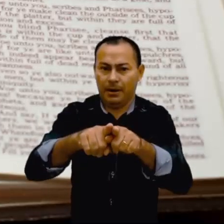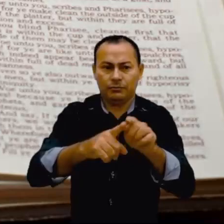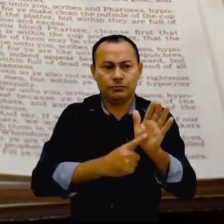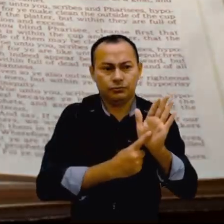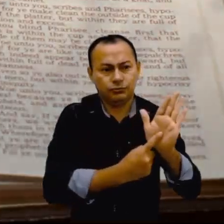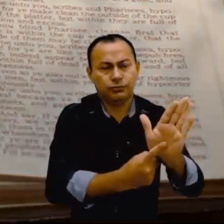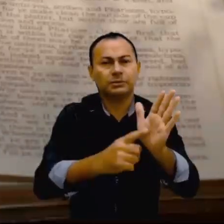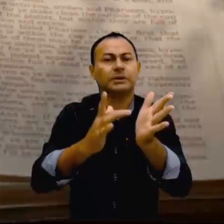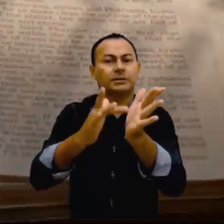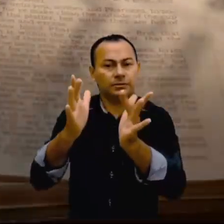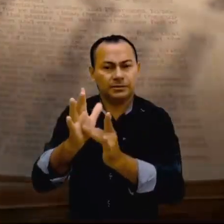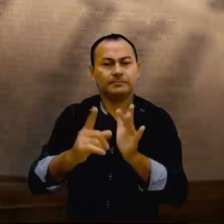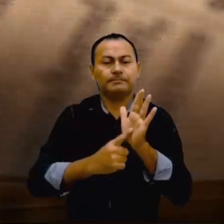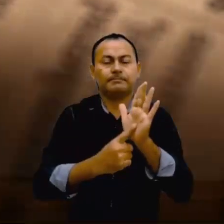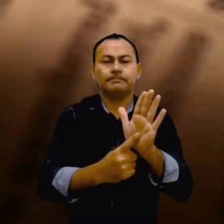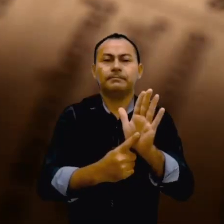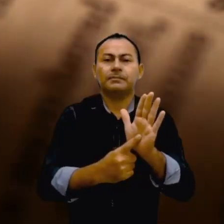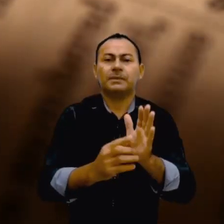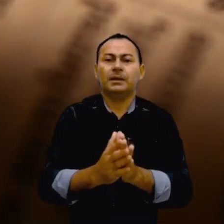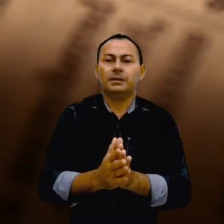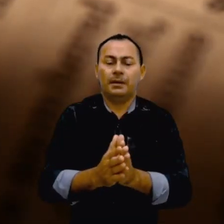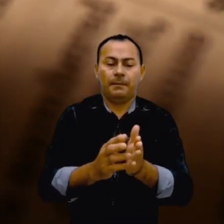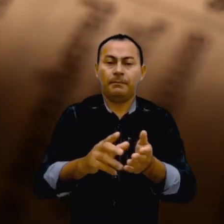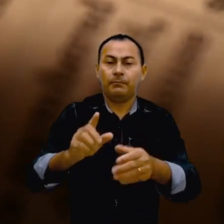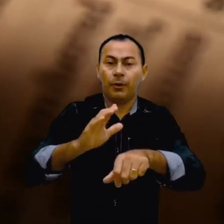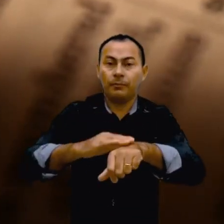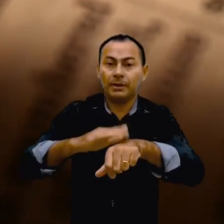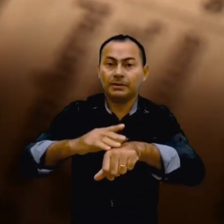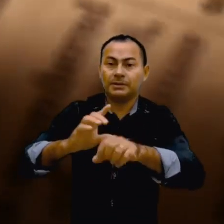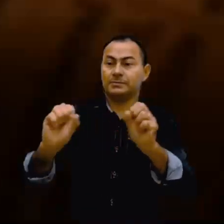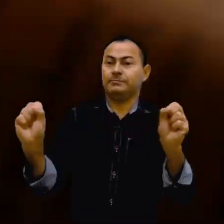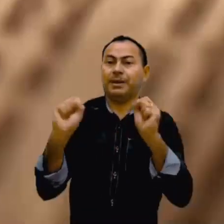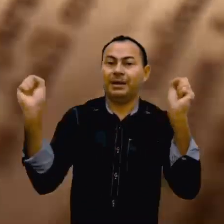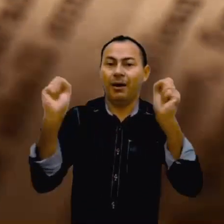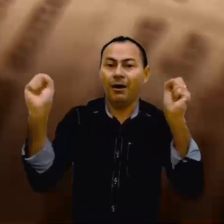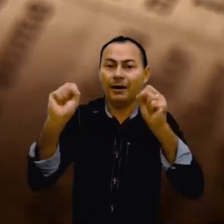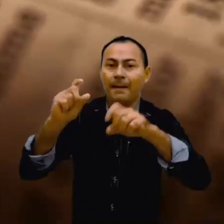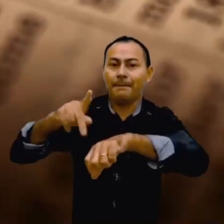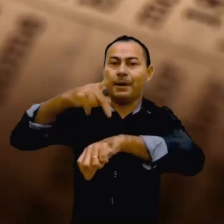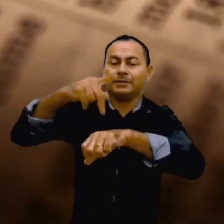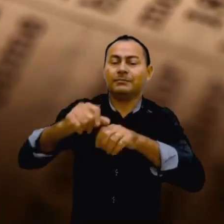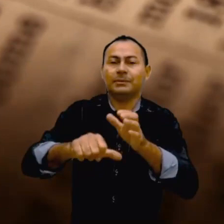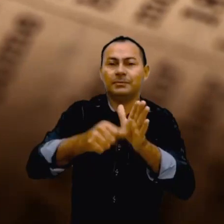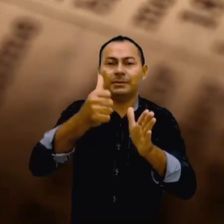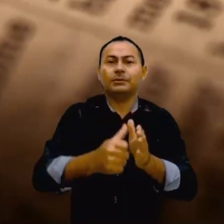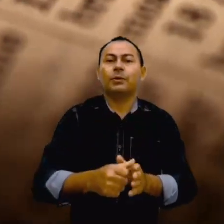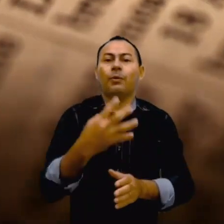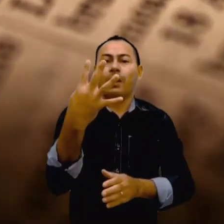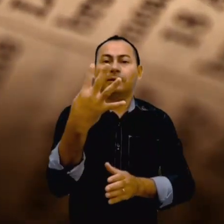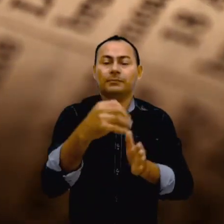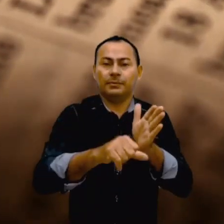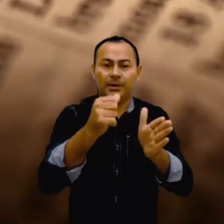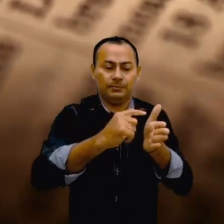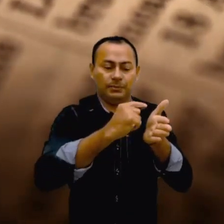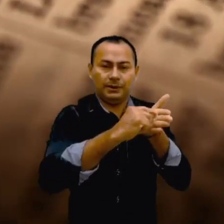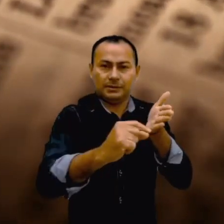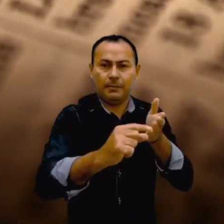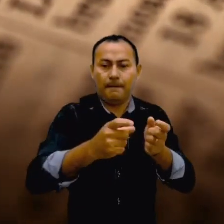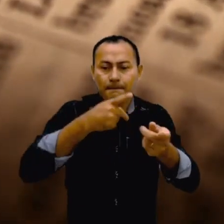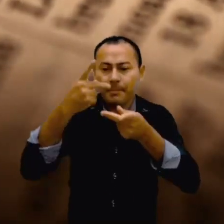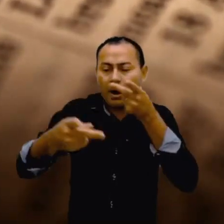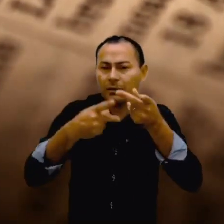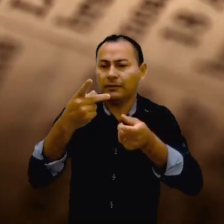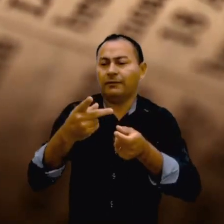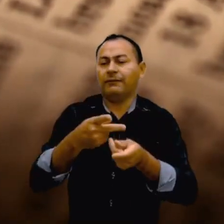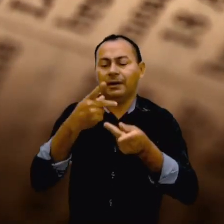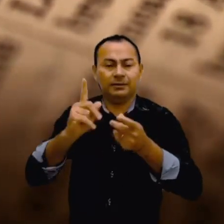irmãos. Nessa passagem maravilhosa de Páscoa, principalmente nos 4 primeiros versículos, Paulo afirma que não